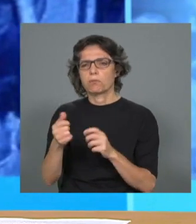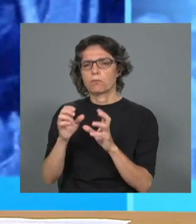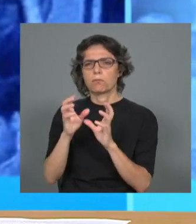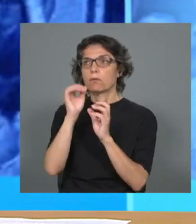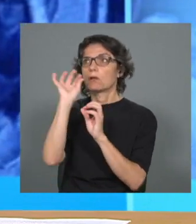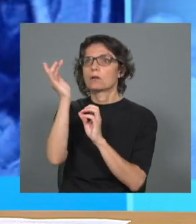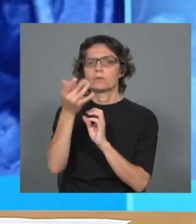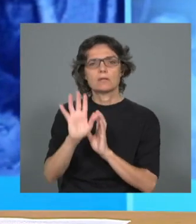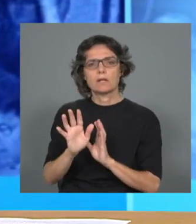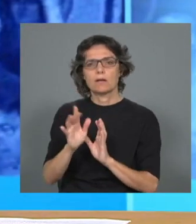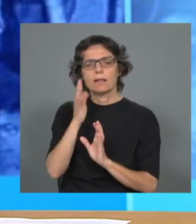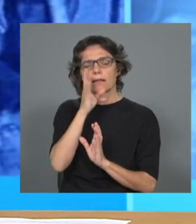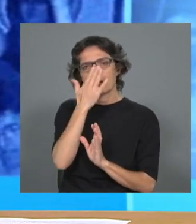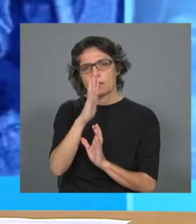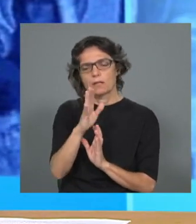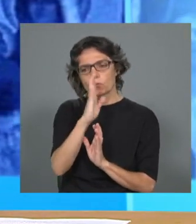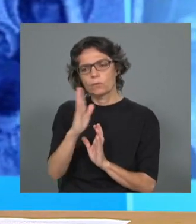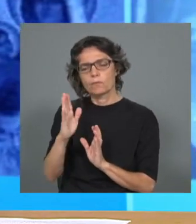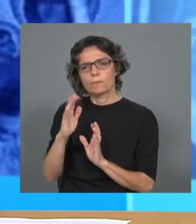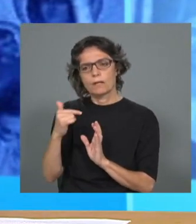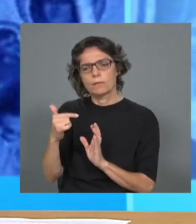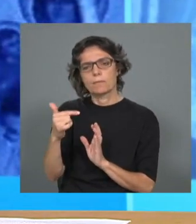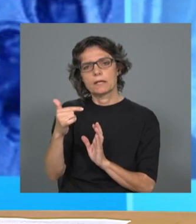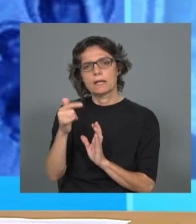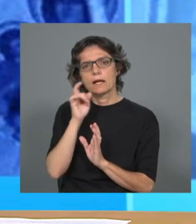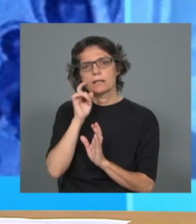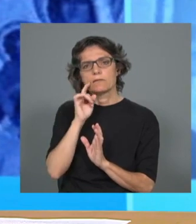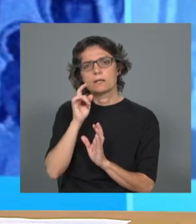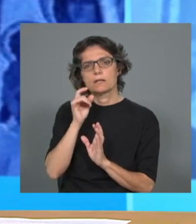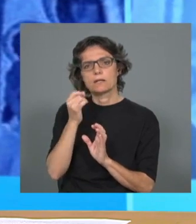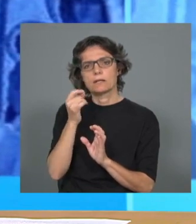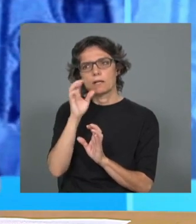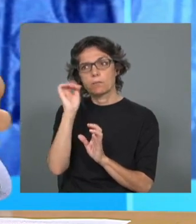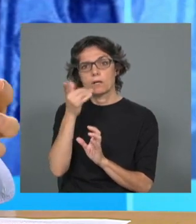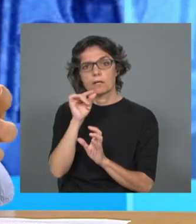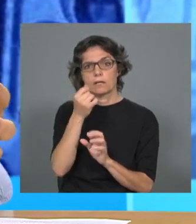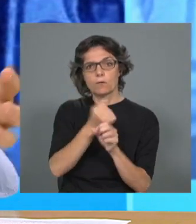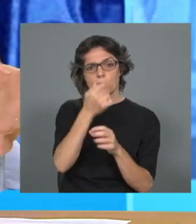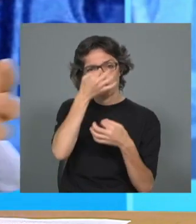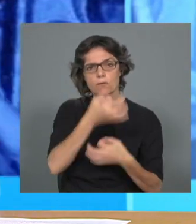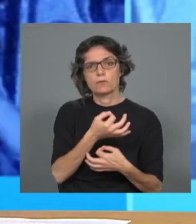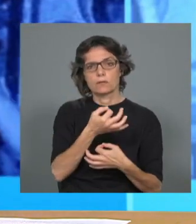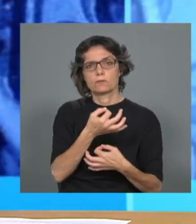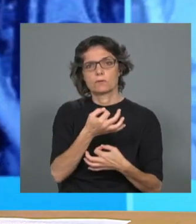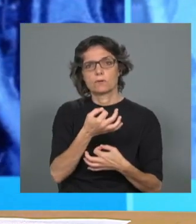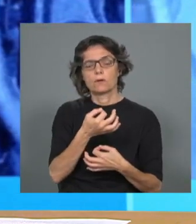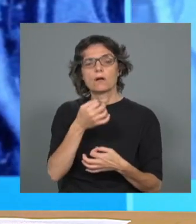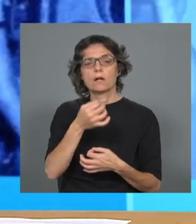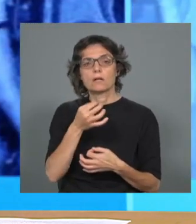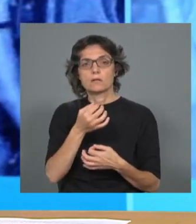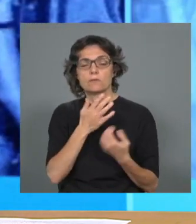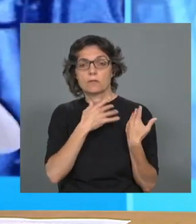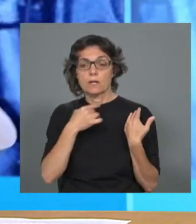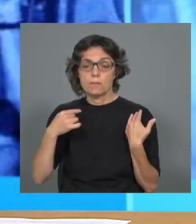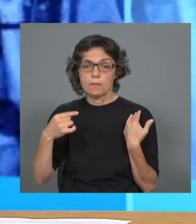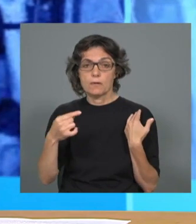portanto, continuar a defender o trabalho digno. Trabalho digno é uma tarefa de todos os dias, é